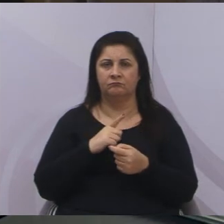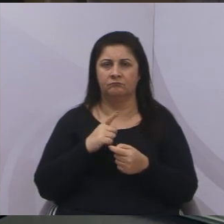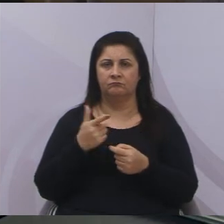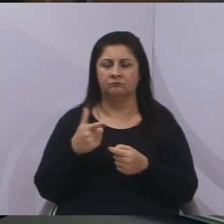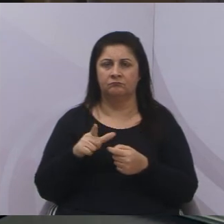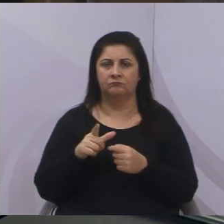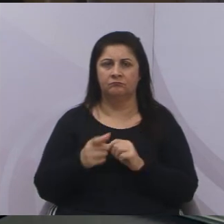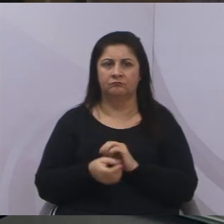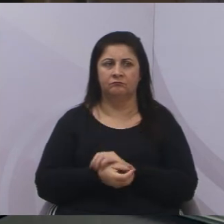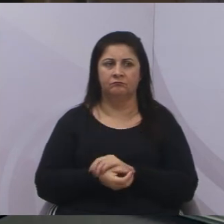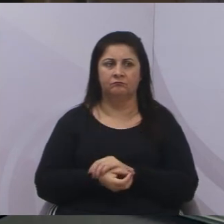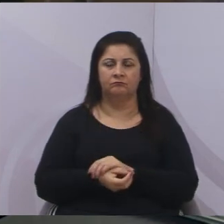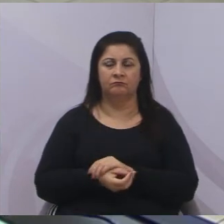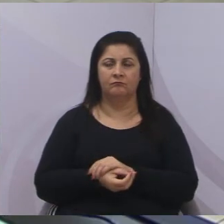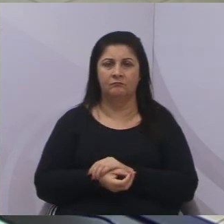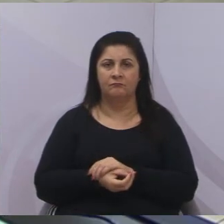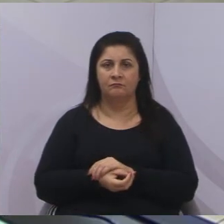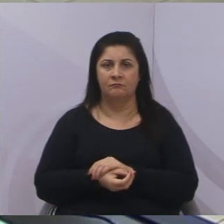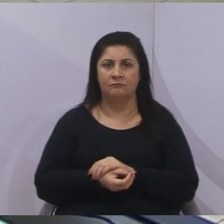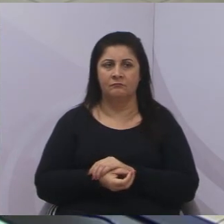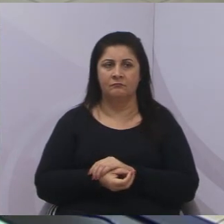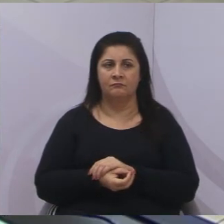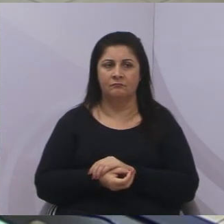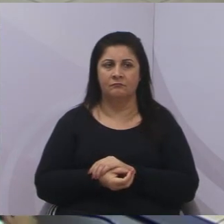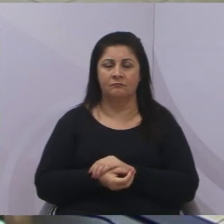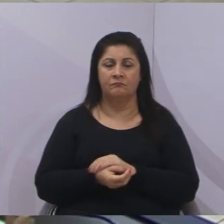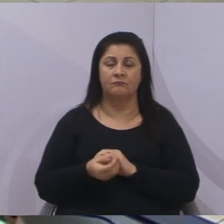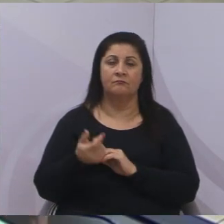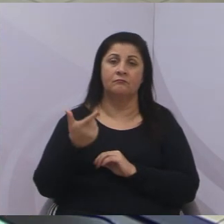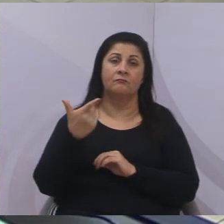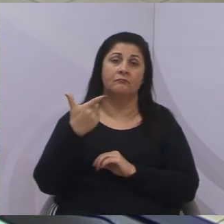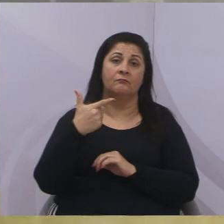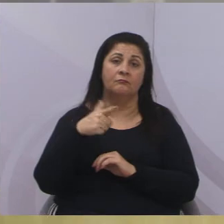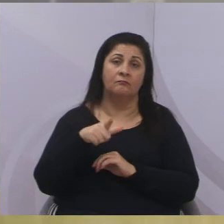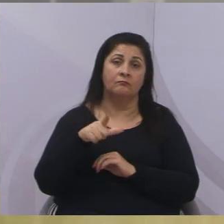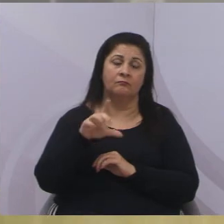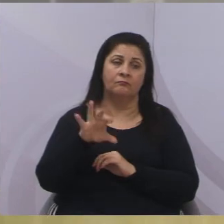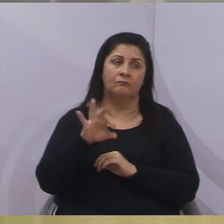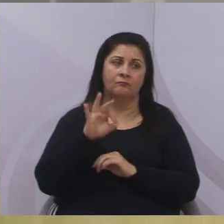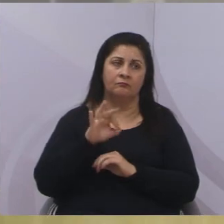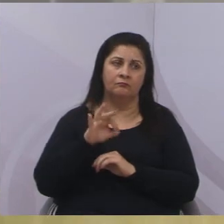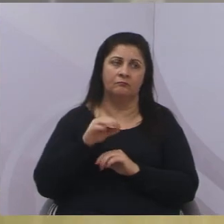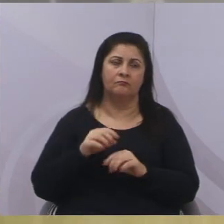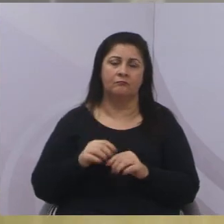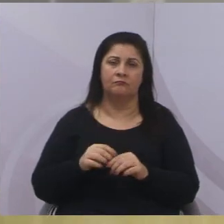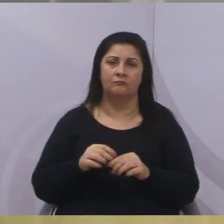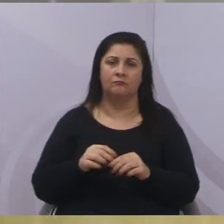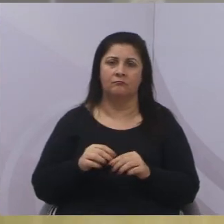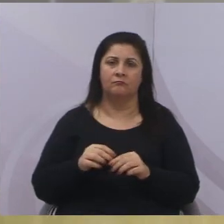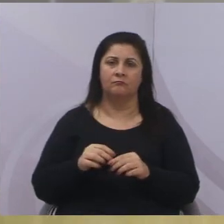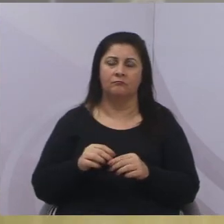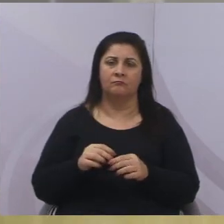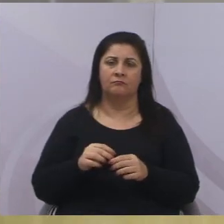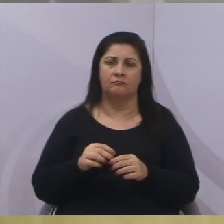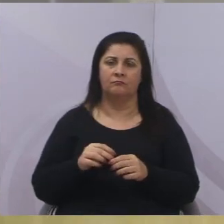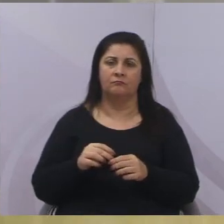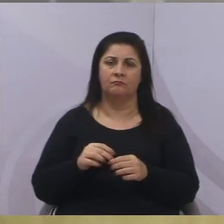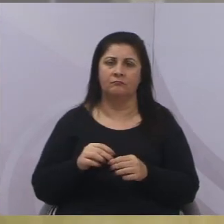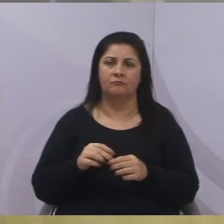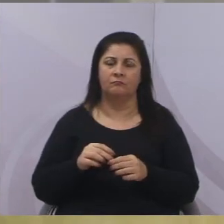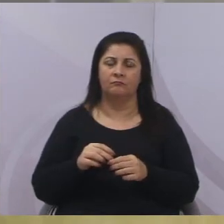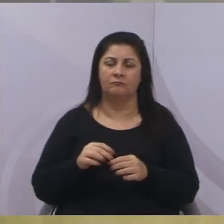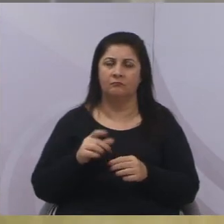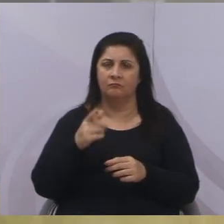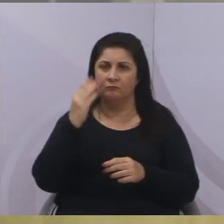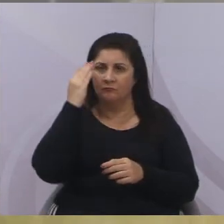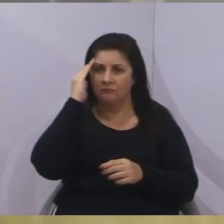A outra questão, a outra alternativa que a gente está dando para você ver como está difícil